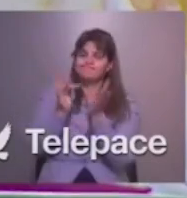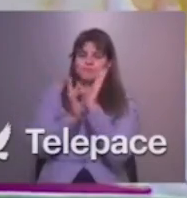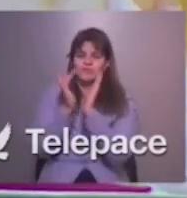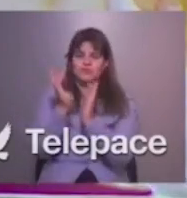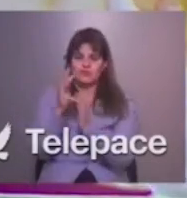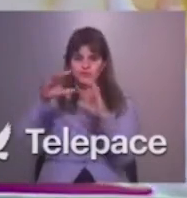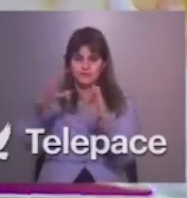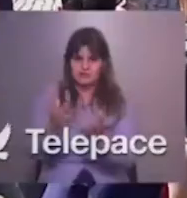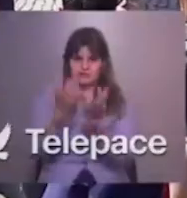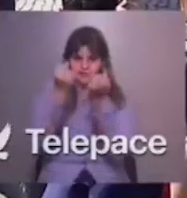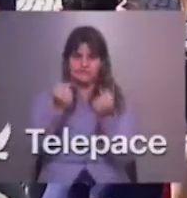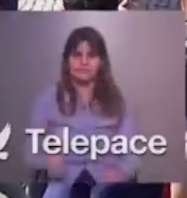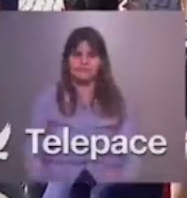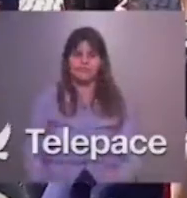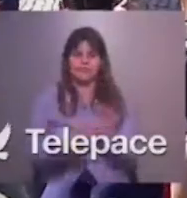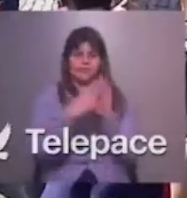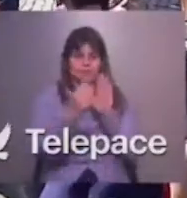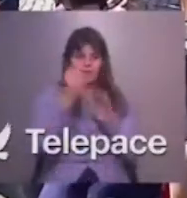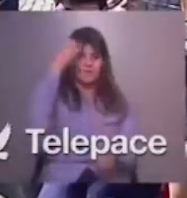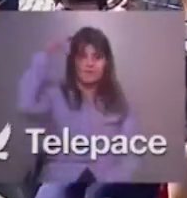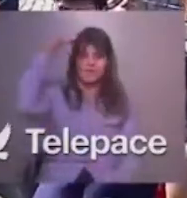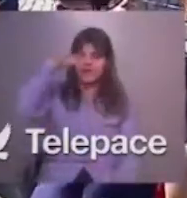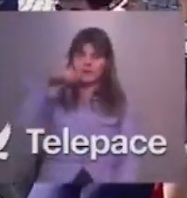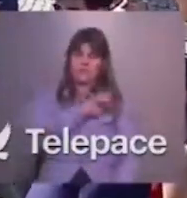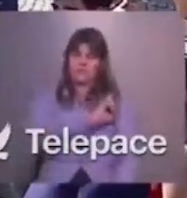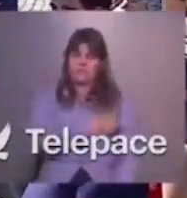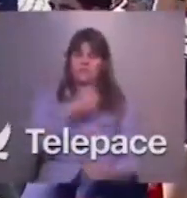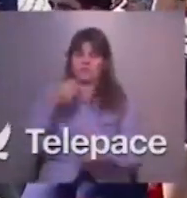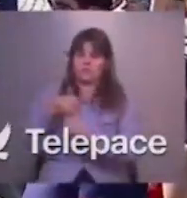nosso Salvador.